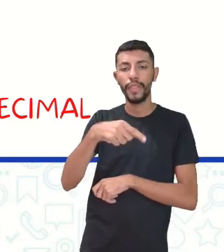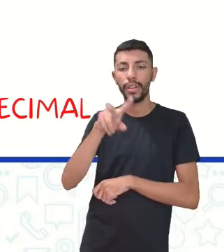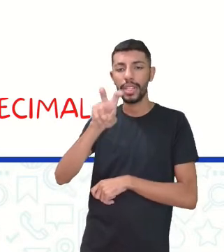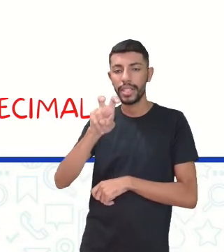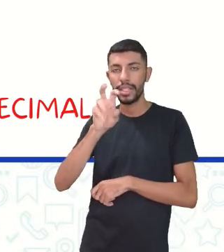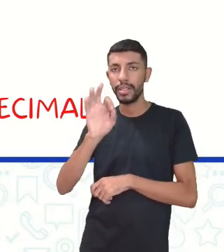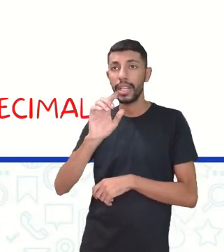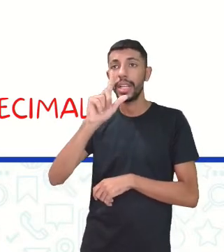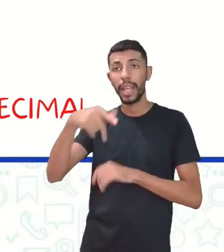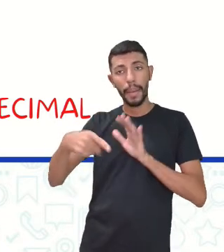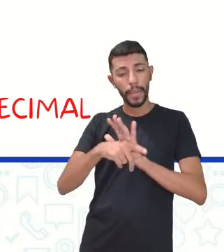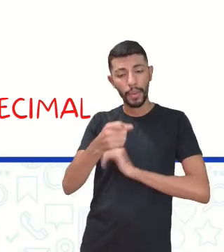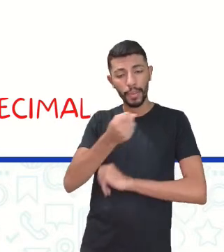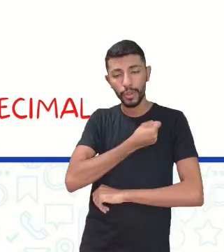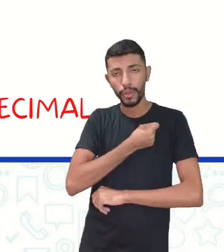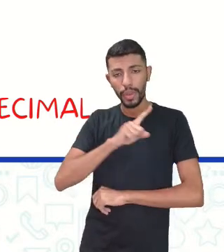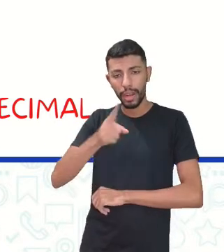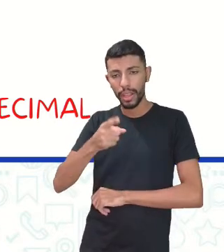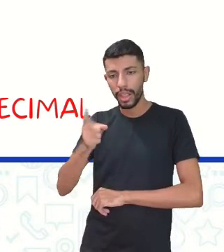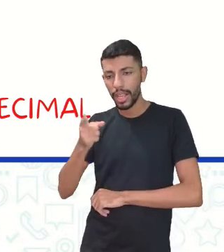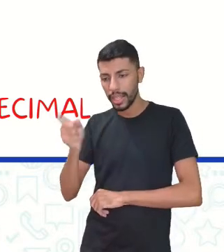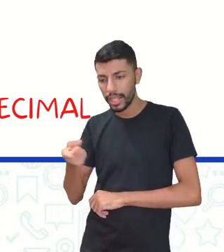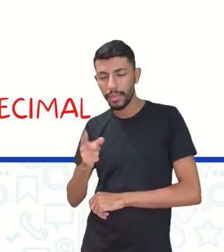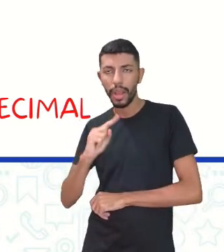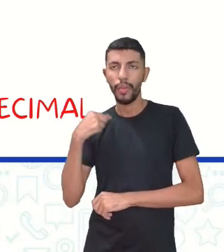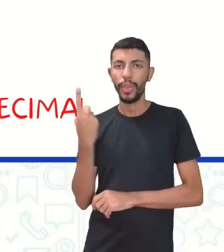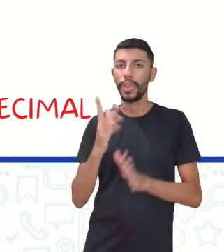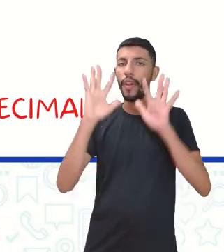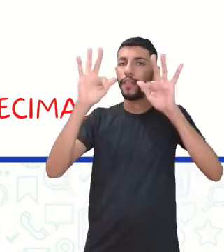que foi onde a gente encerrou a